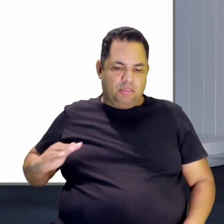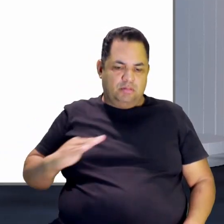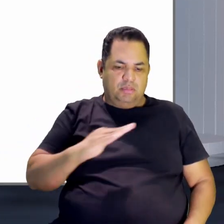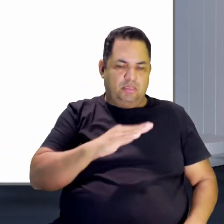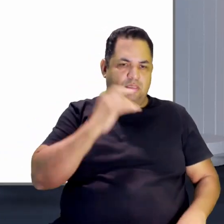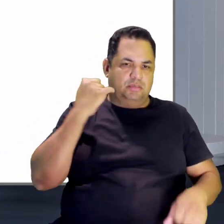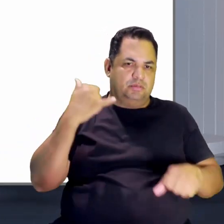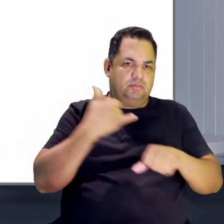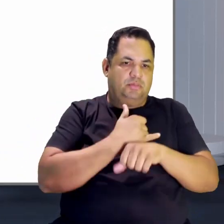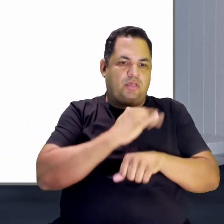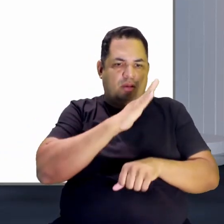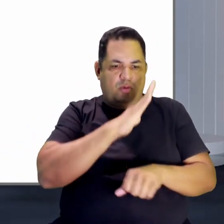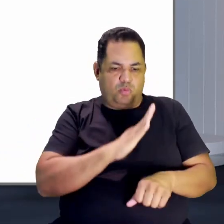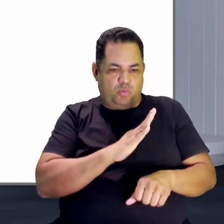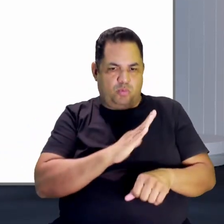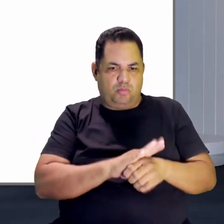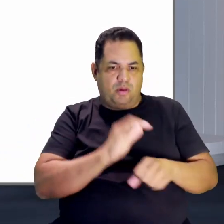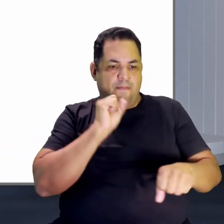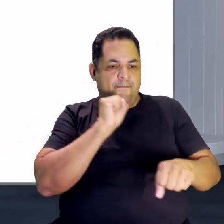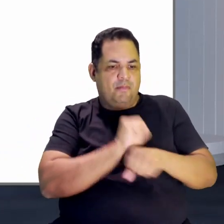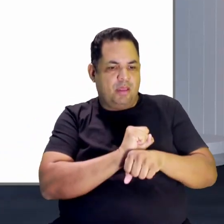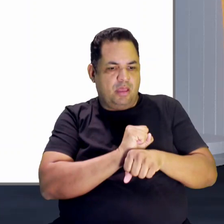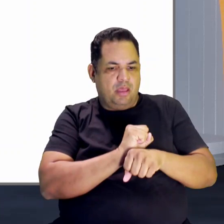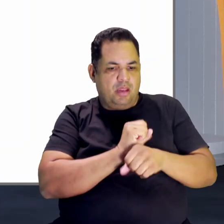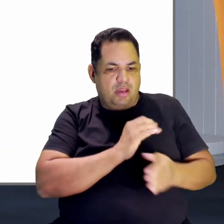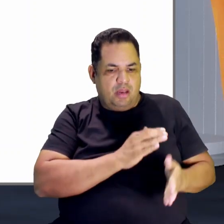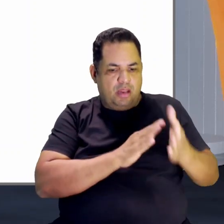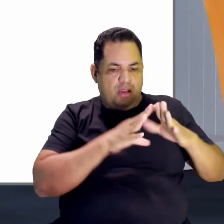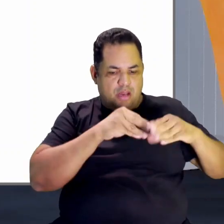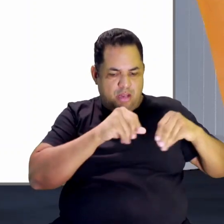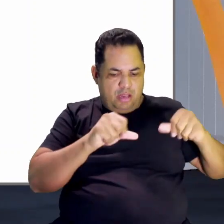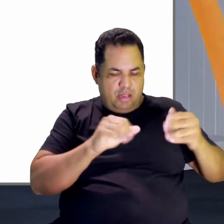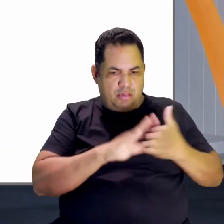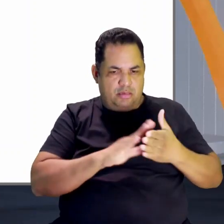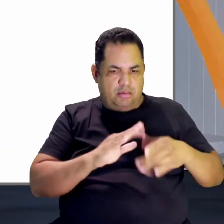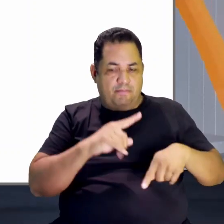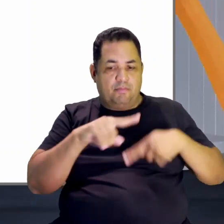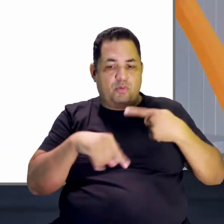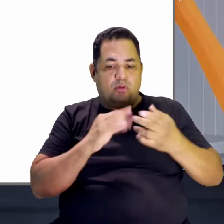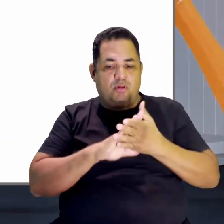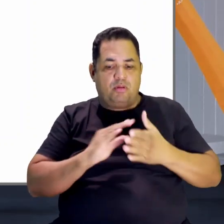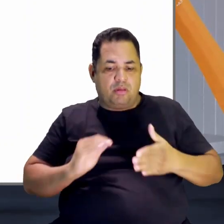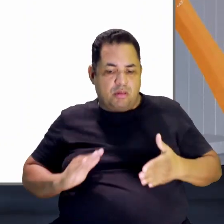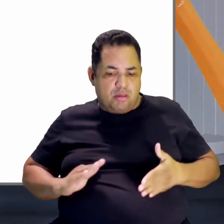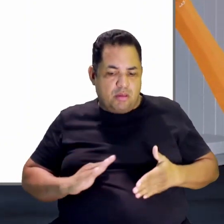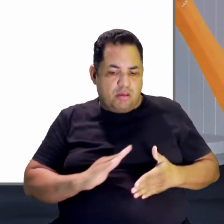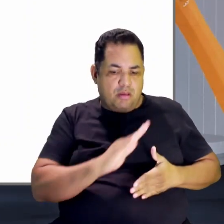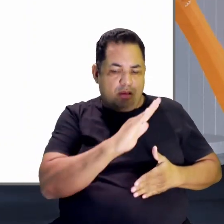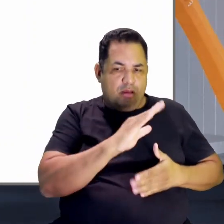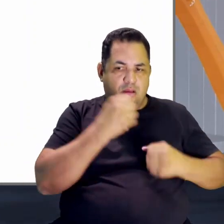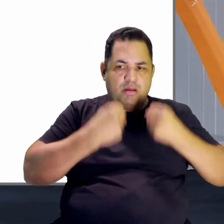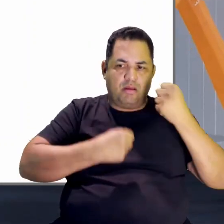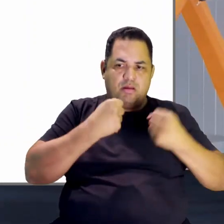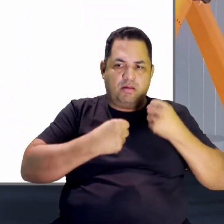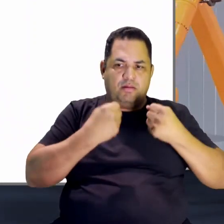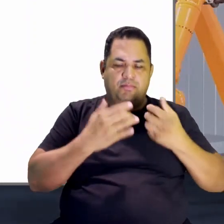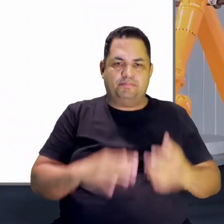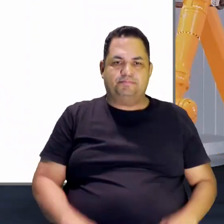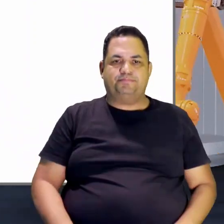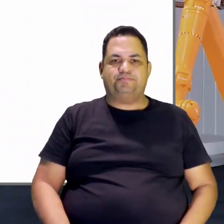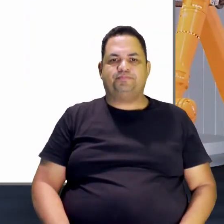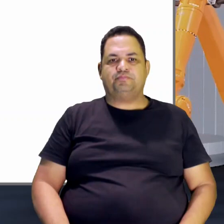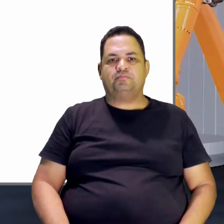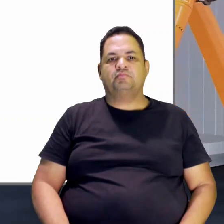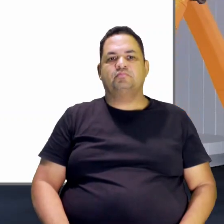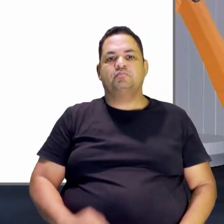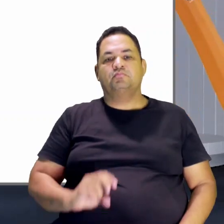metal inclinada, onde ela encosta no barranco para facilitar, para o carro subir. Isso é uma rampa, facilita de um lugar mais baixo até um lugar mais